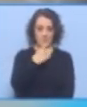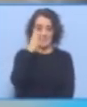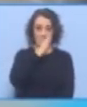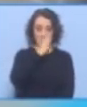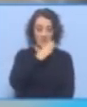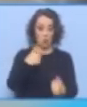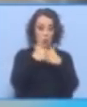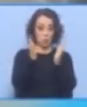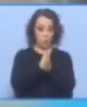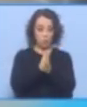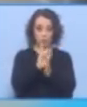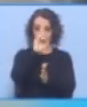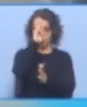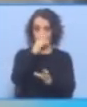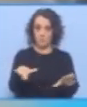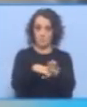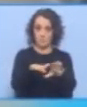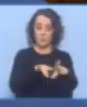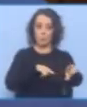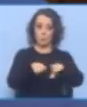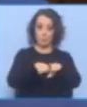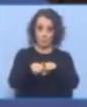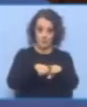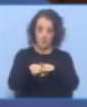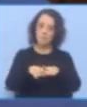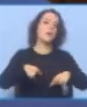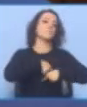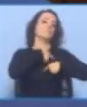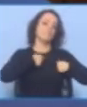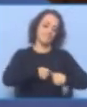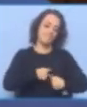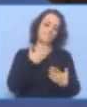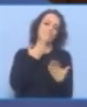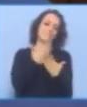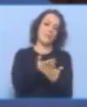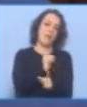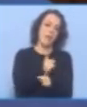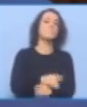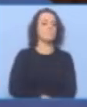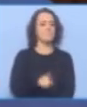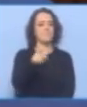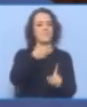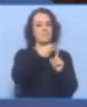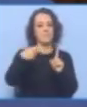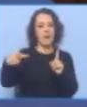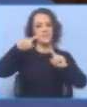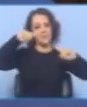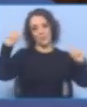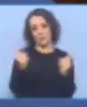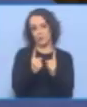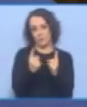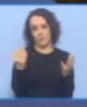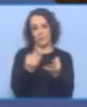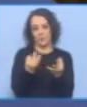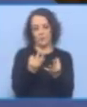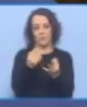causa política também. Talvez essa frase seja uma boa síntese daquilo que é